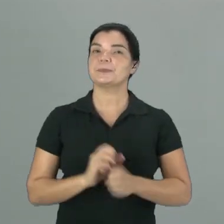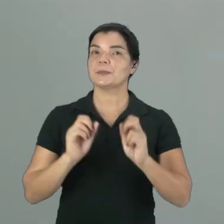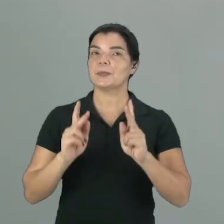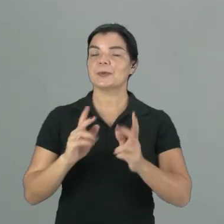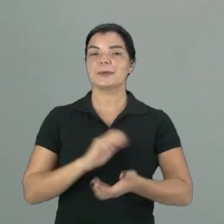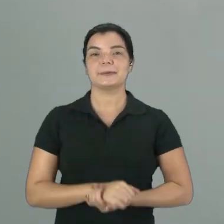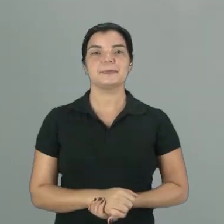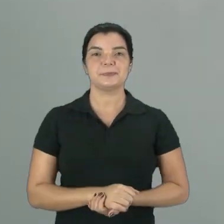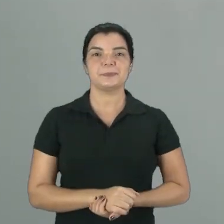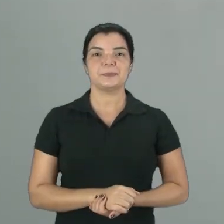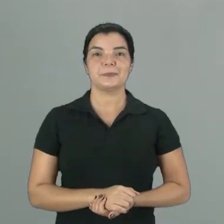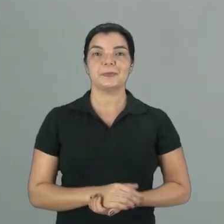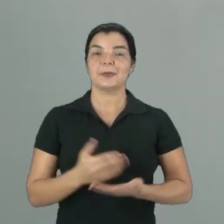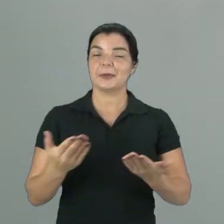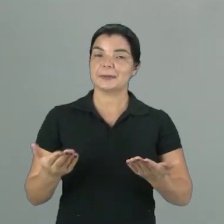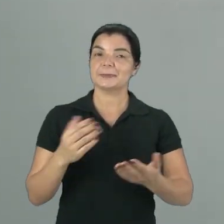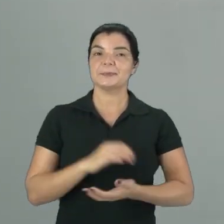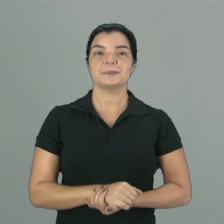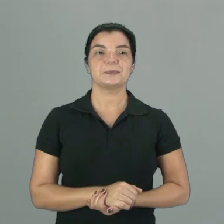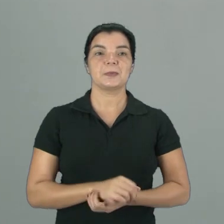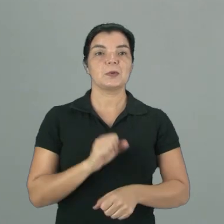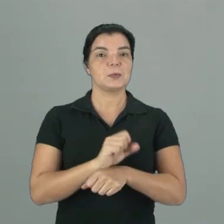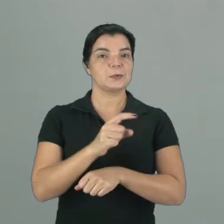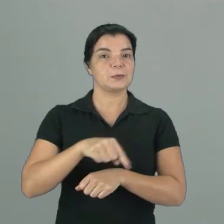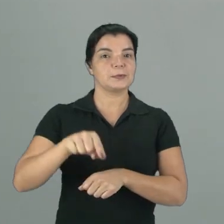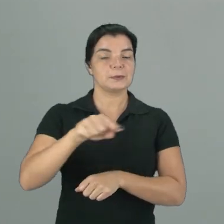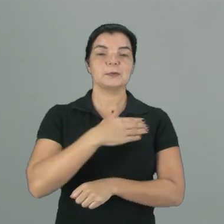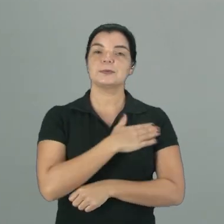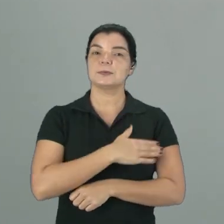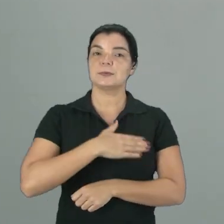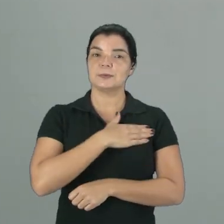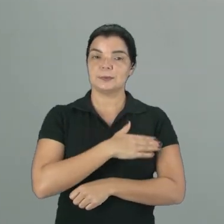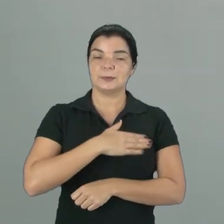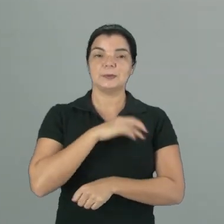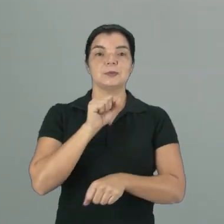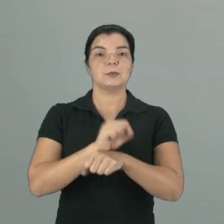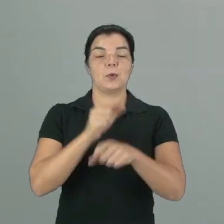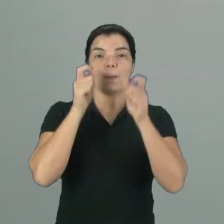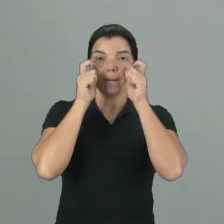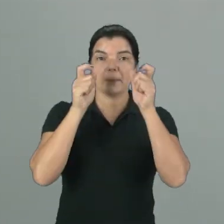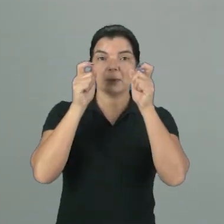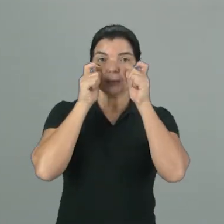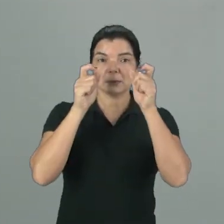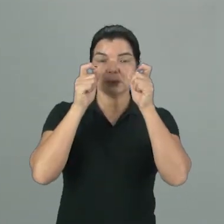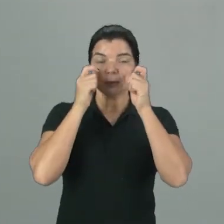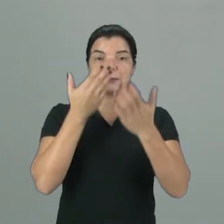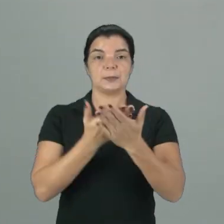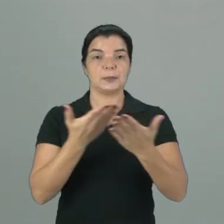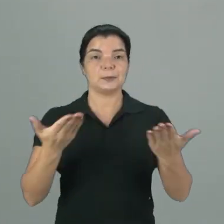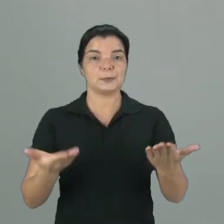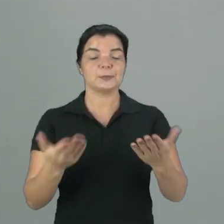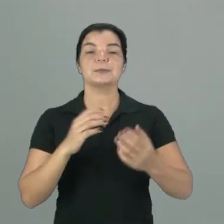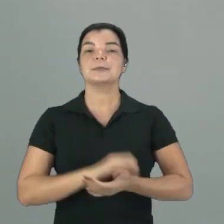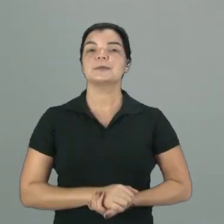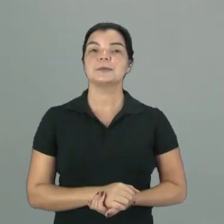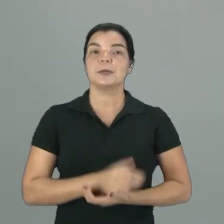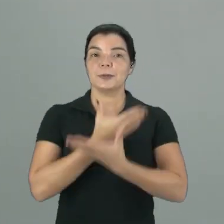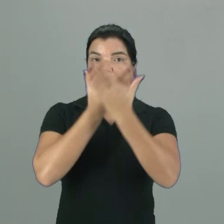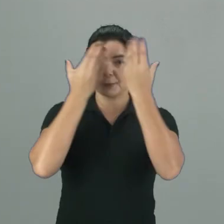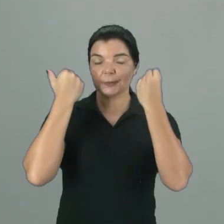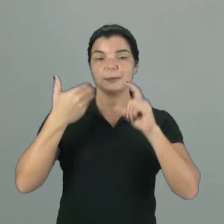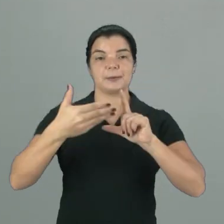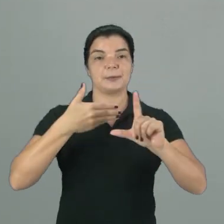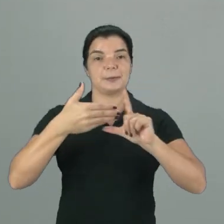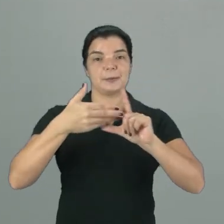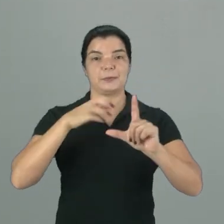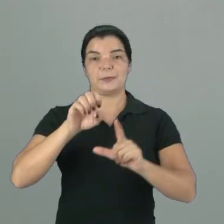ok? Então é isso, pessoal. Espero que vocês tenham gostado. Espero que tenham prestado bastante atenção à nossa aula de hoje. Não esqueçam